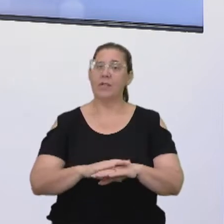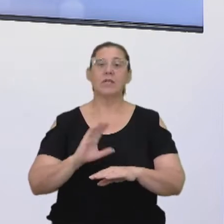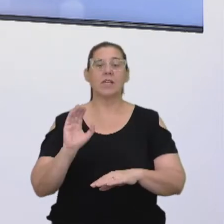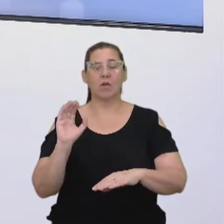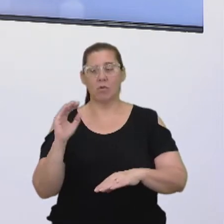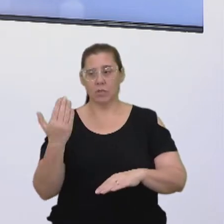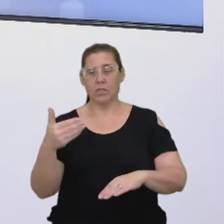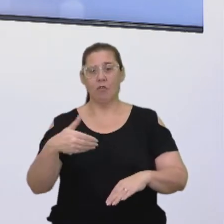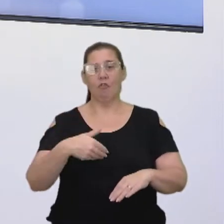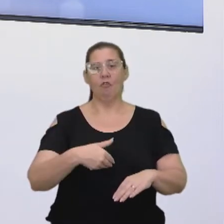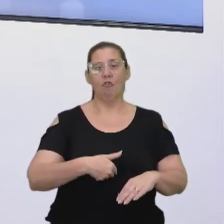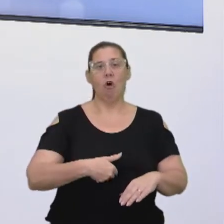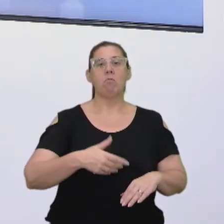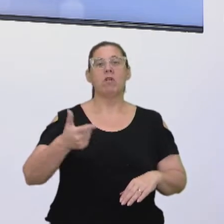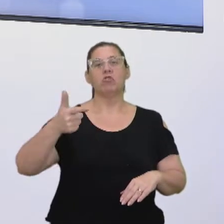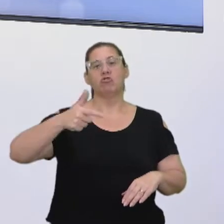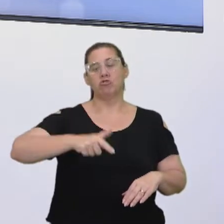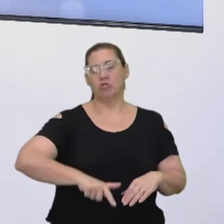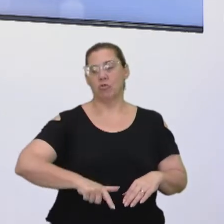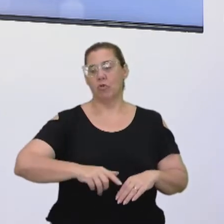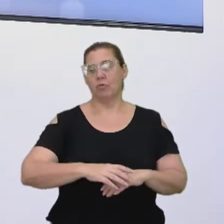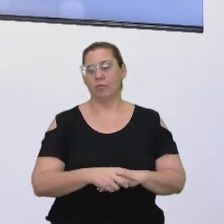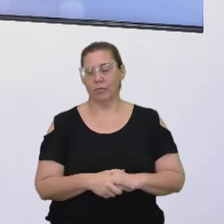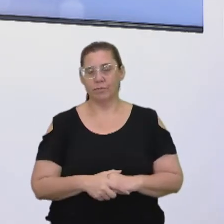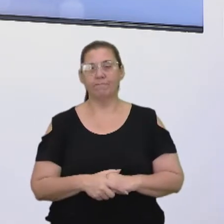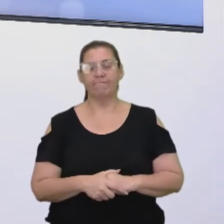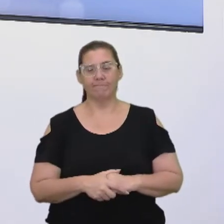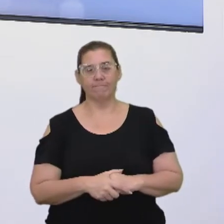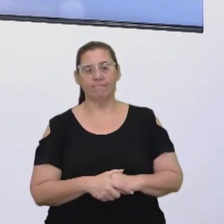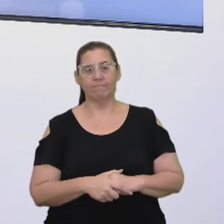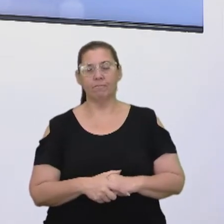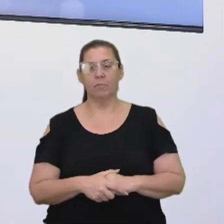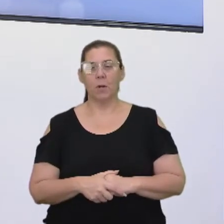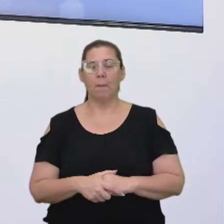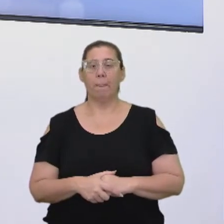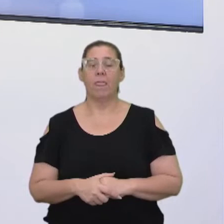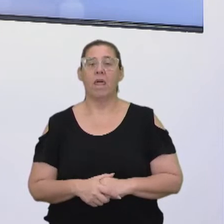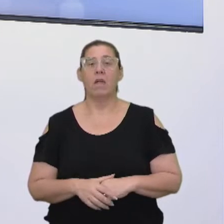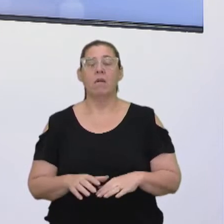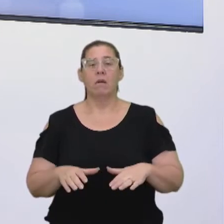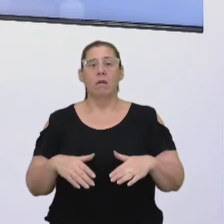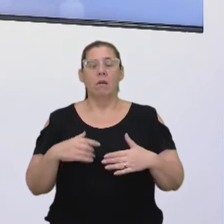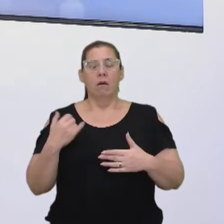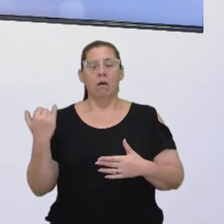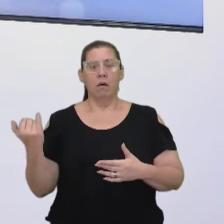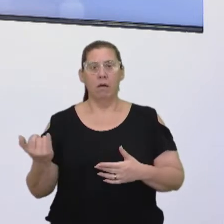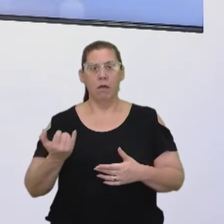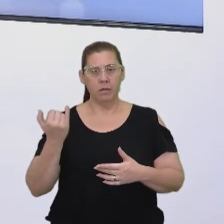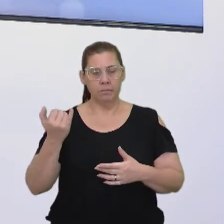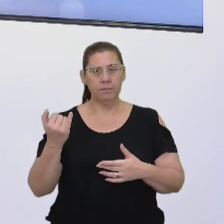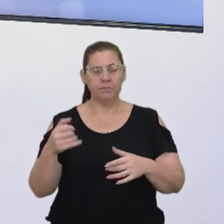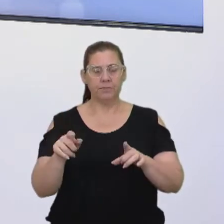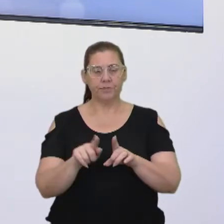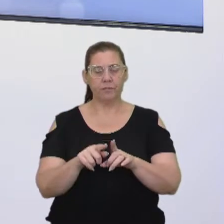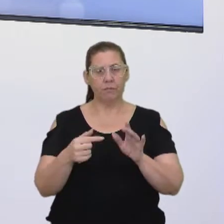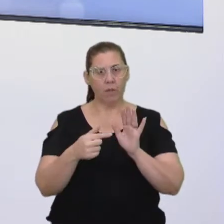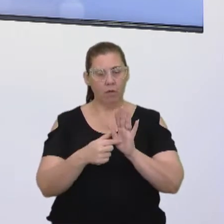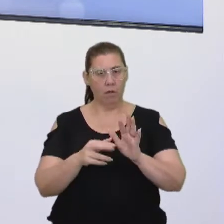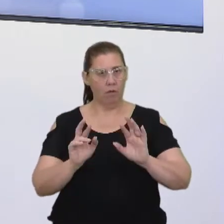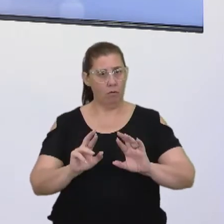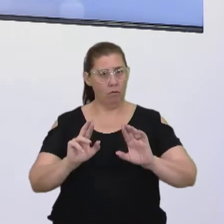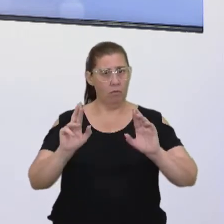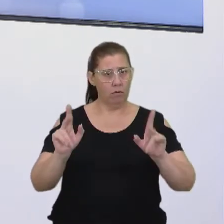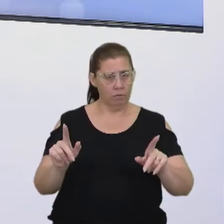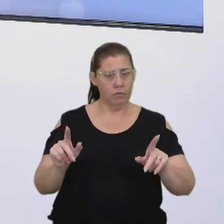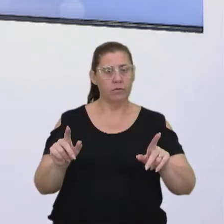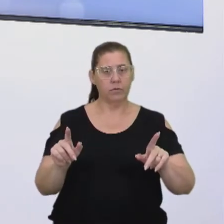o número de pessoas com insegurança alimentar, né? É importante também diferenciar essa